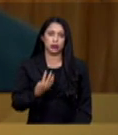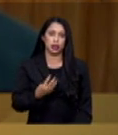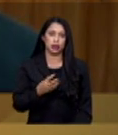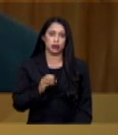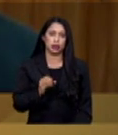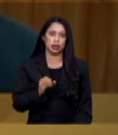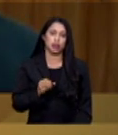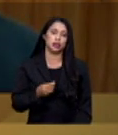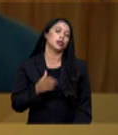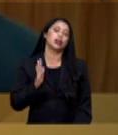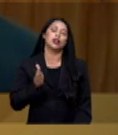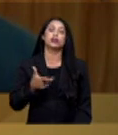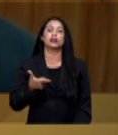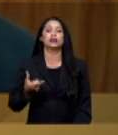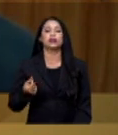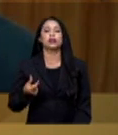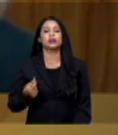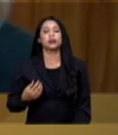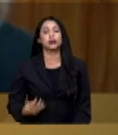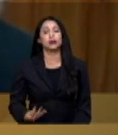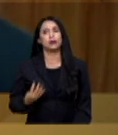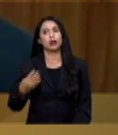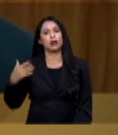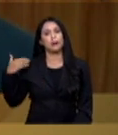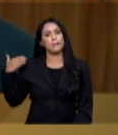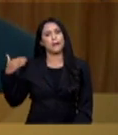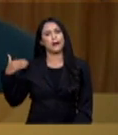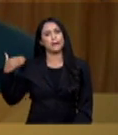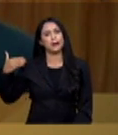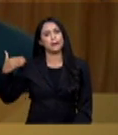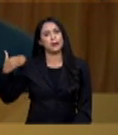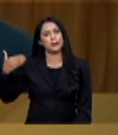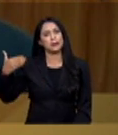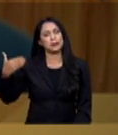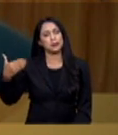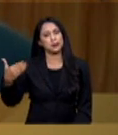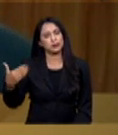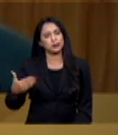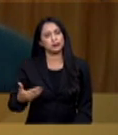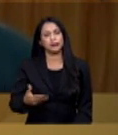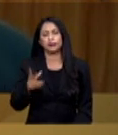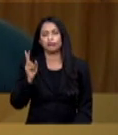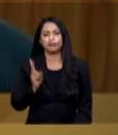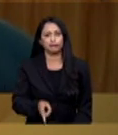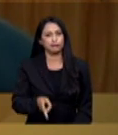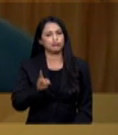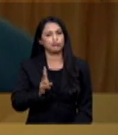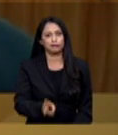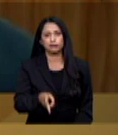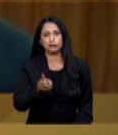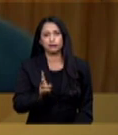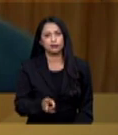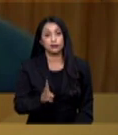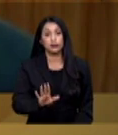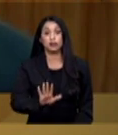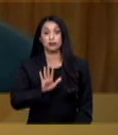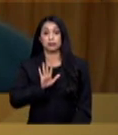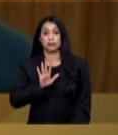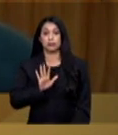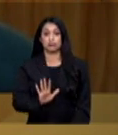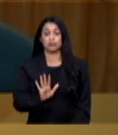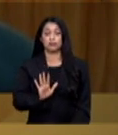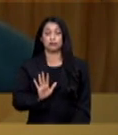de 2004. Então, desde lá, estamos a dizer a mesma coisa. Mas